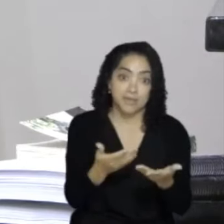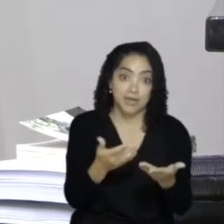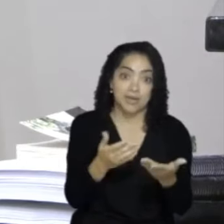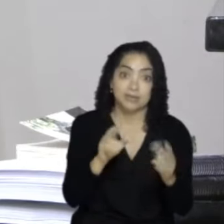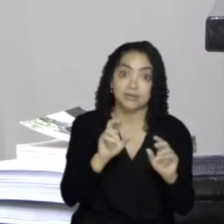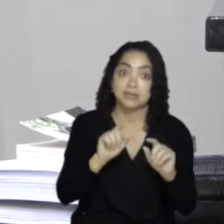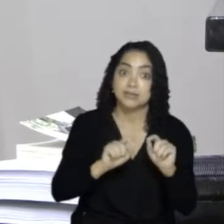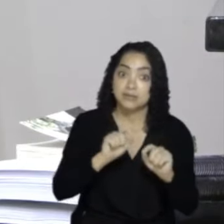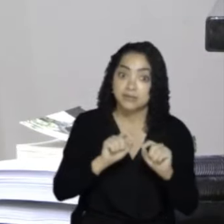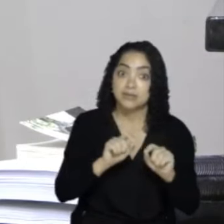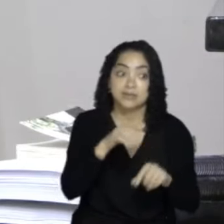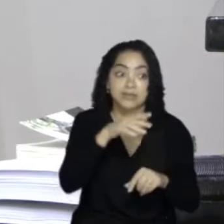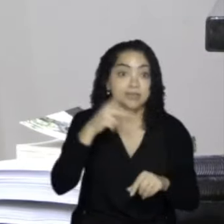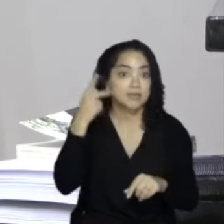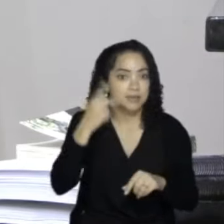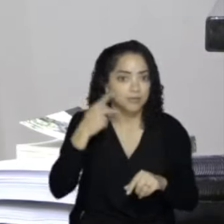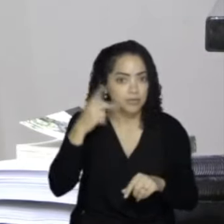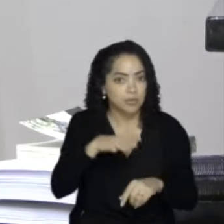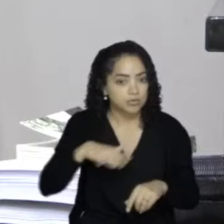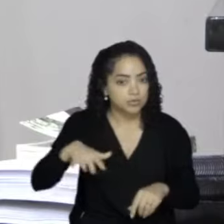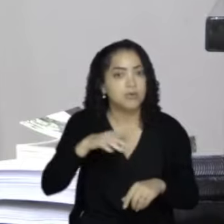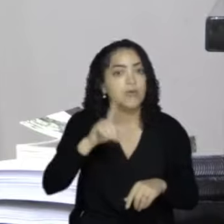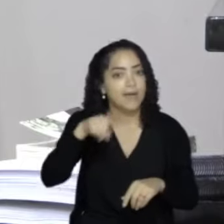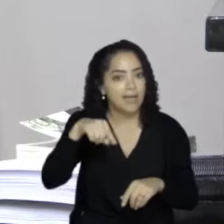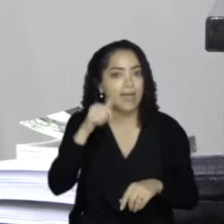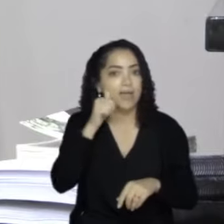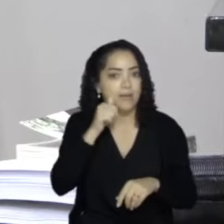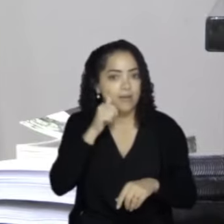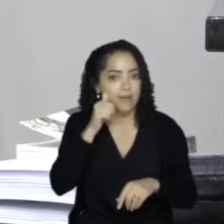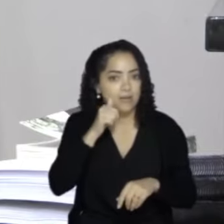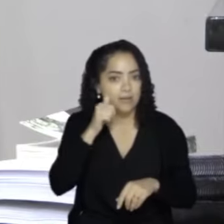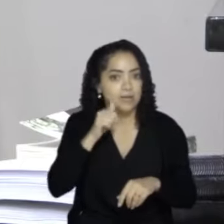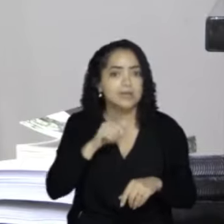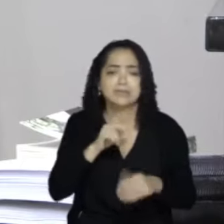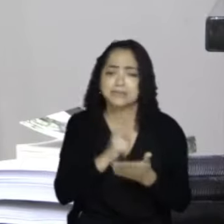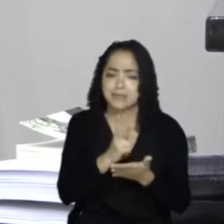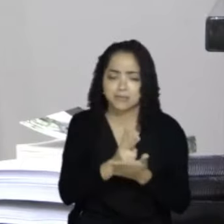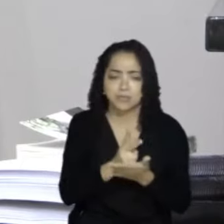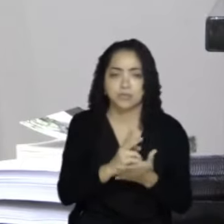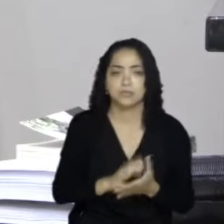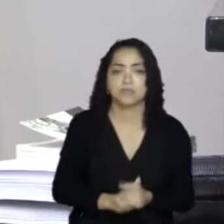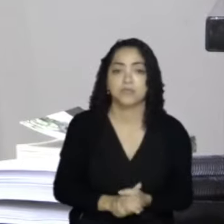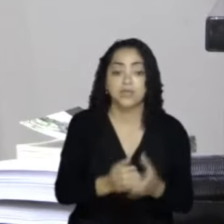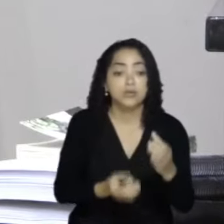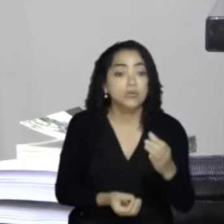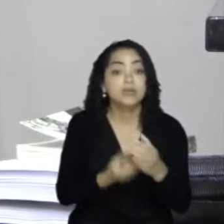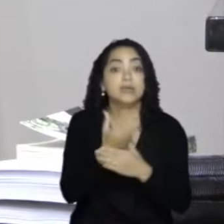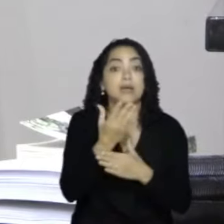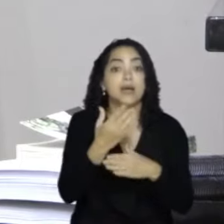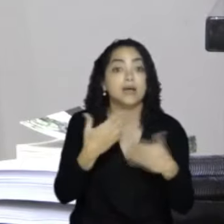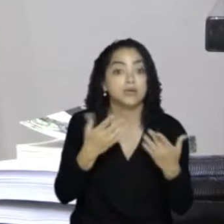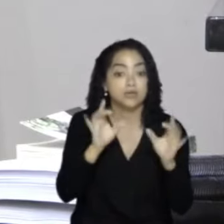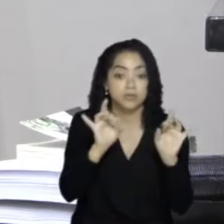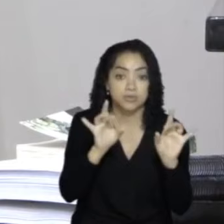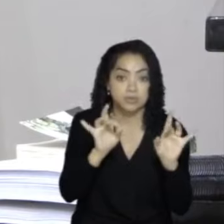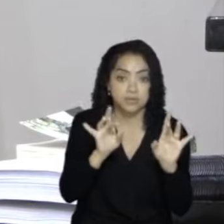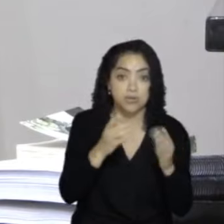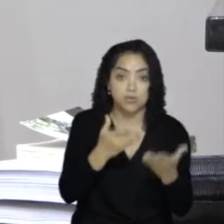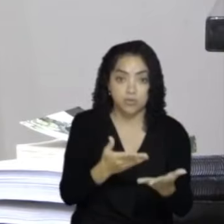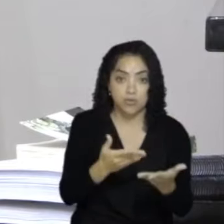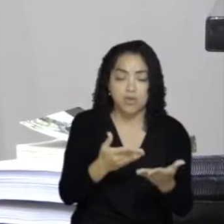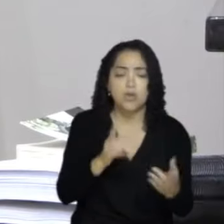nossa procuradora-geral é mulher, doutora Carol. Sempre foi. Enfim, criaram a Procuradoria Especial da Mulher. Sabe qual